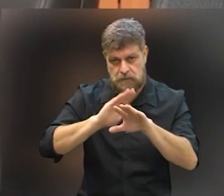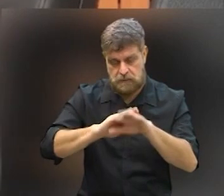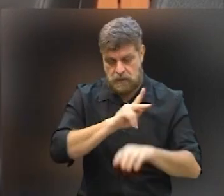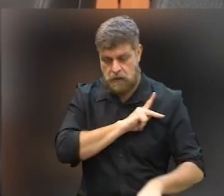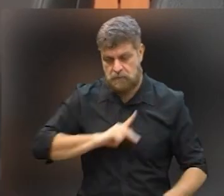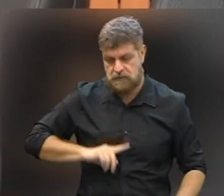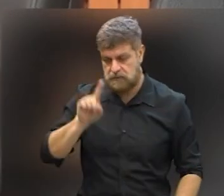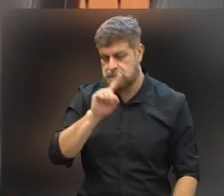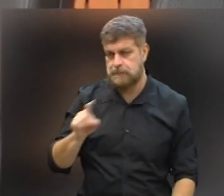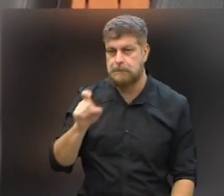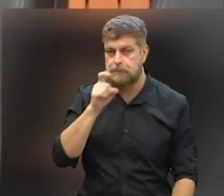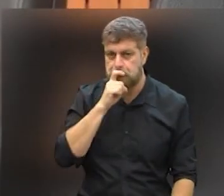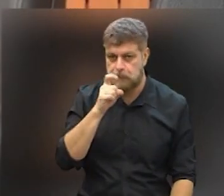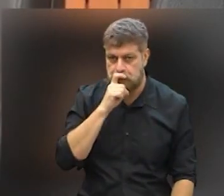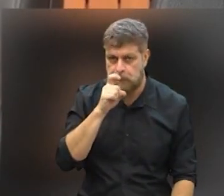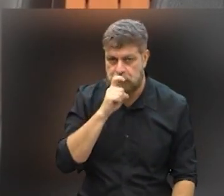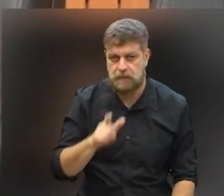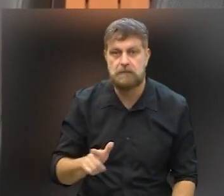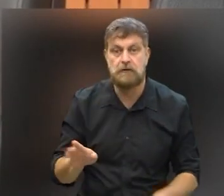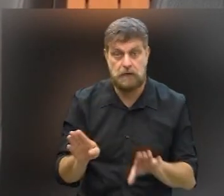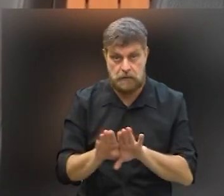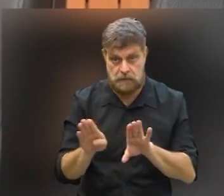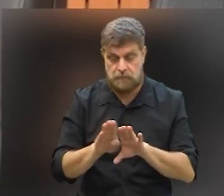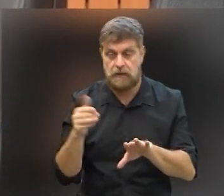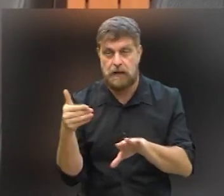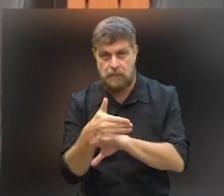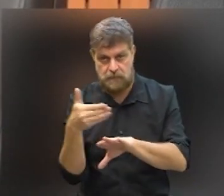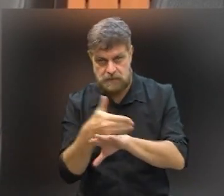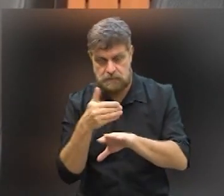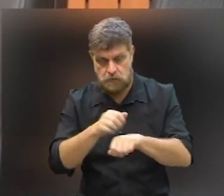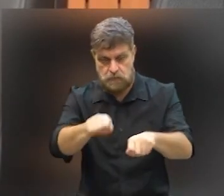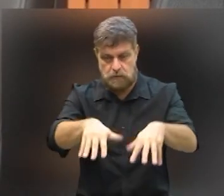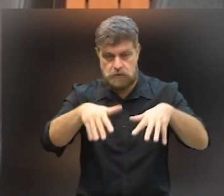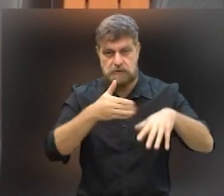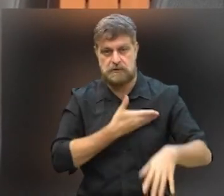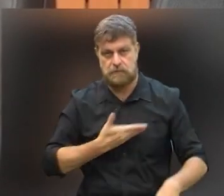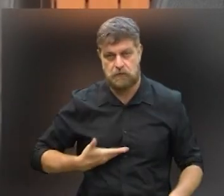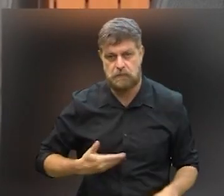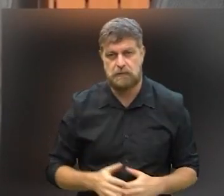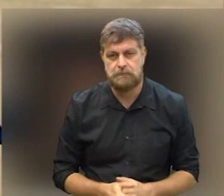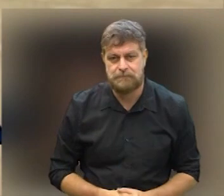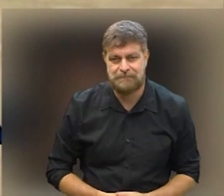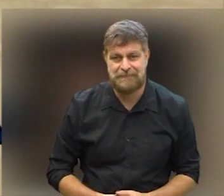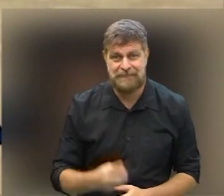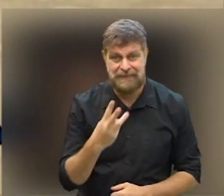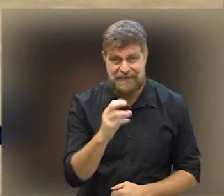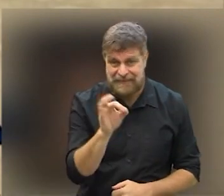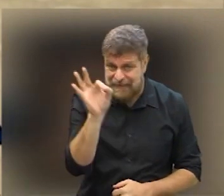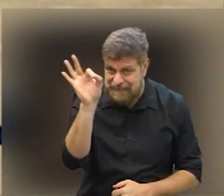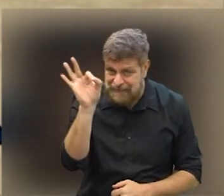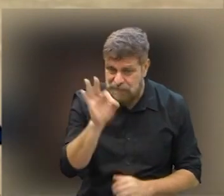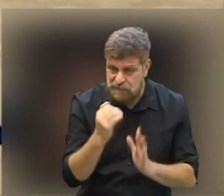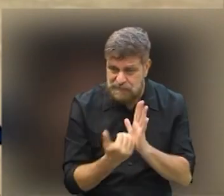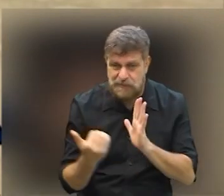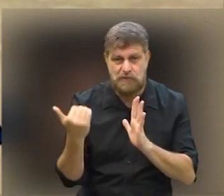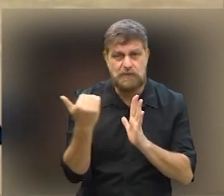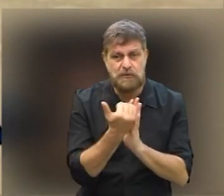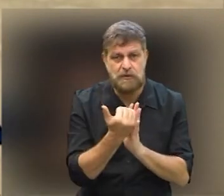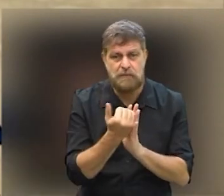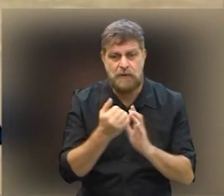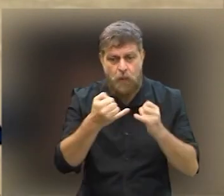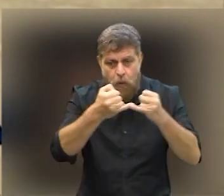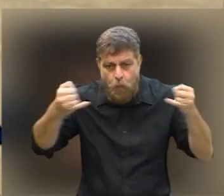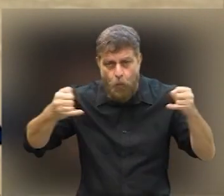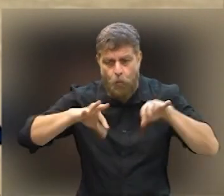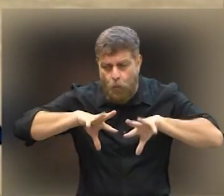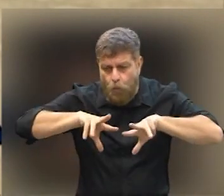de autoria do presidente da Casa, o vereador Zé Carlos, que também participou da audiência pública. Cresceu 30% o